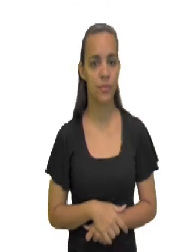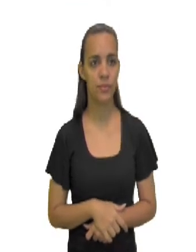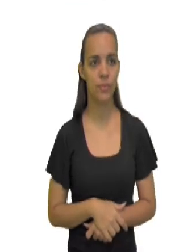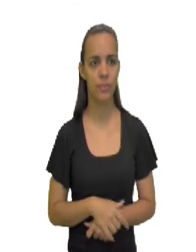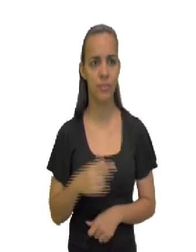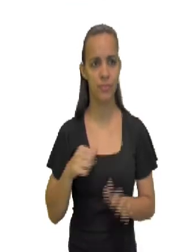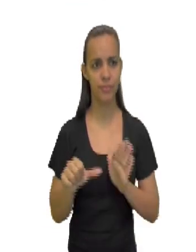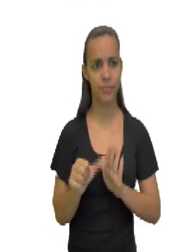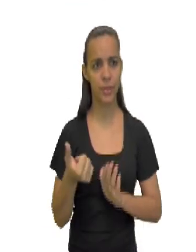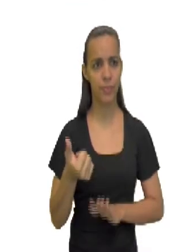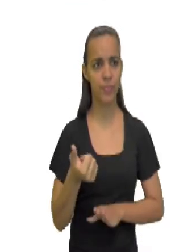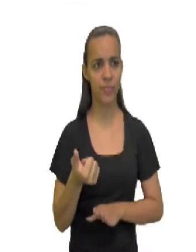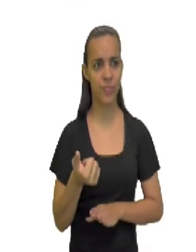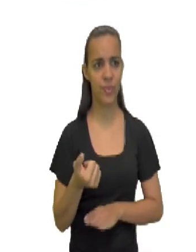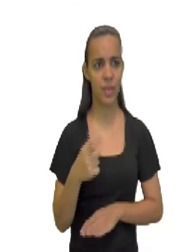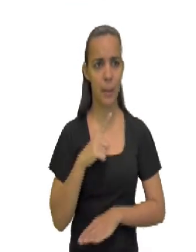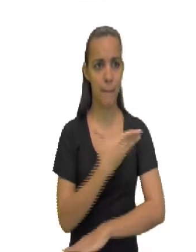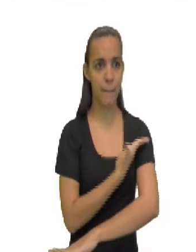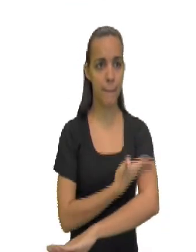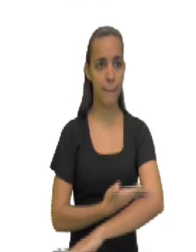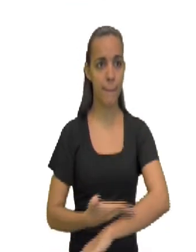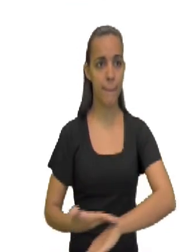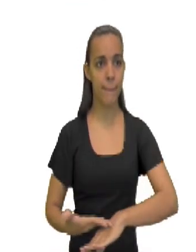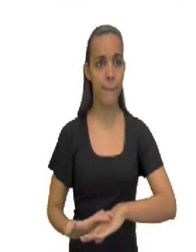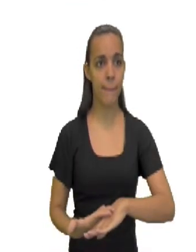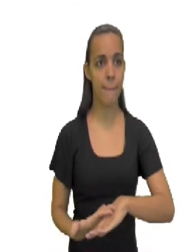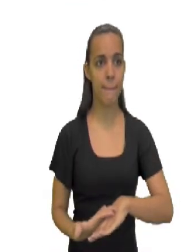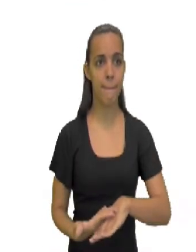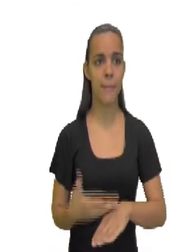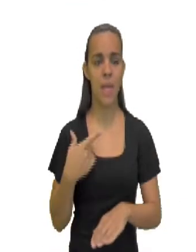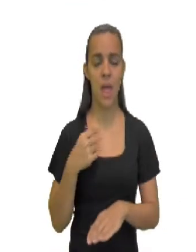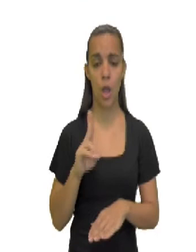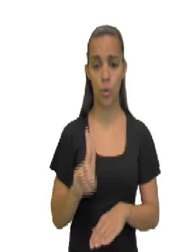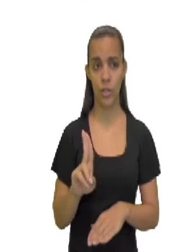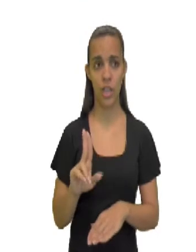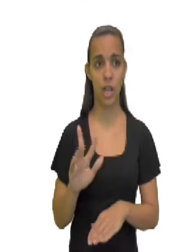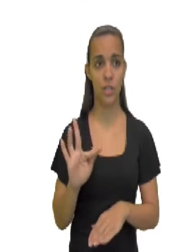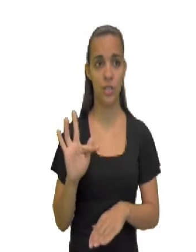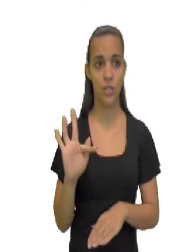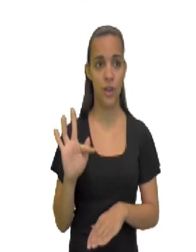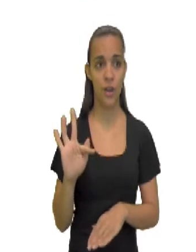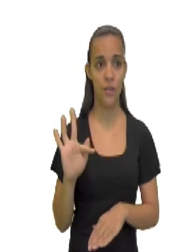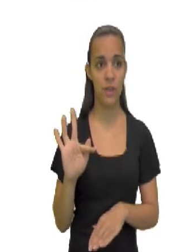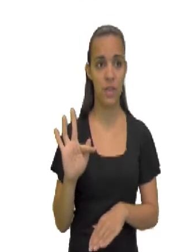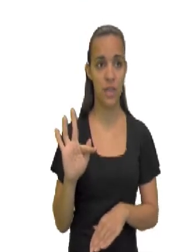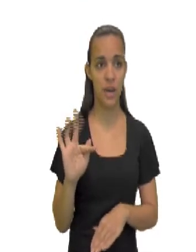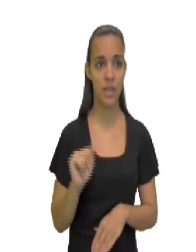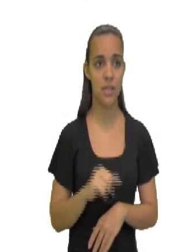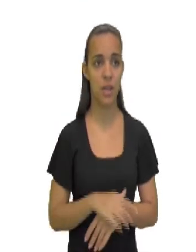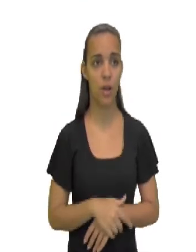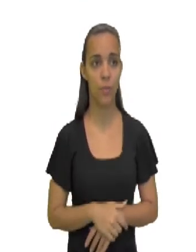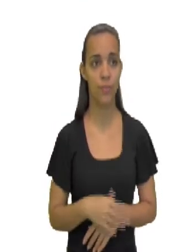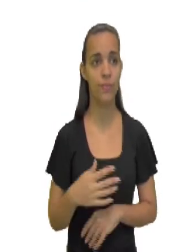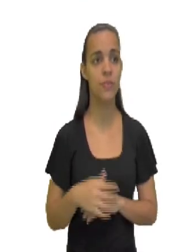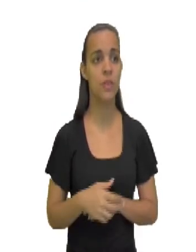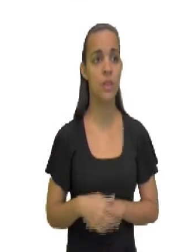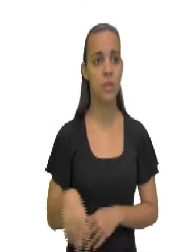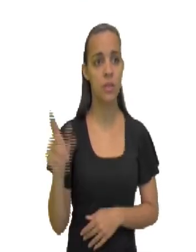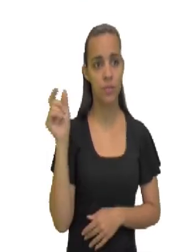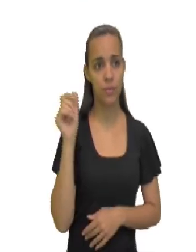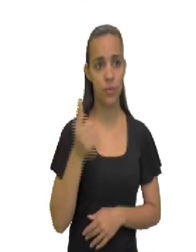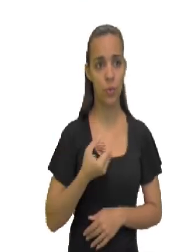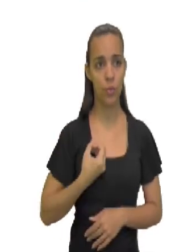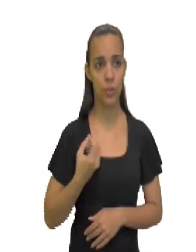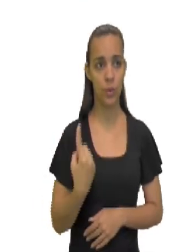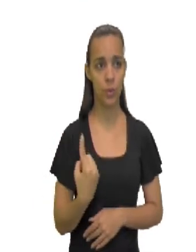Primeira coisa aqui, em branco, é a unidade de federação, certo? Que vocês podem observar. Número